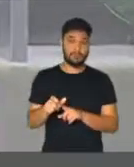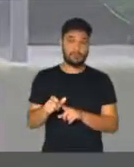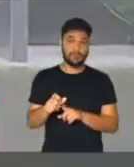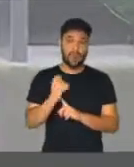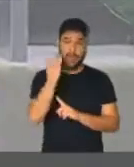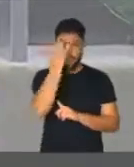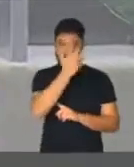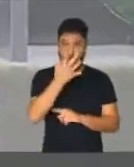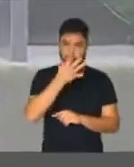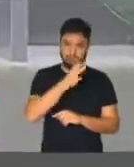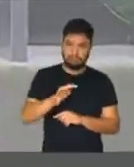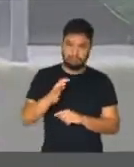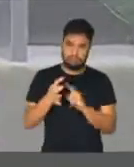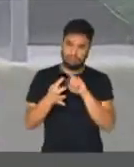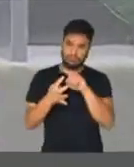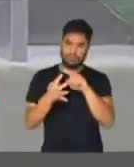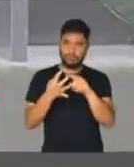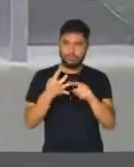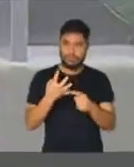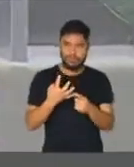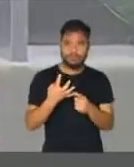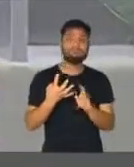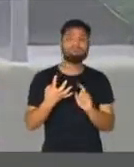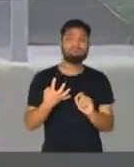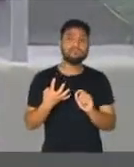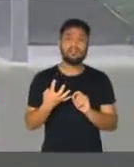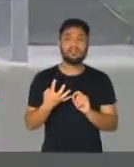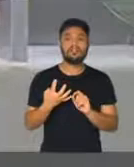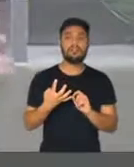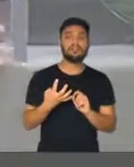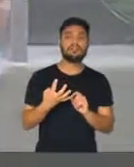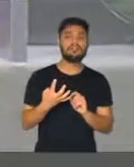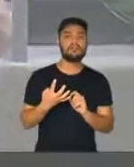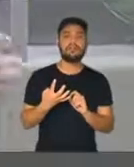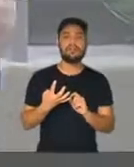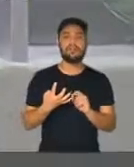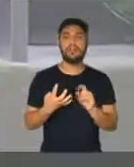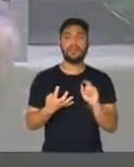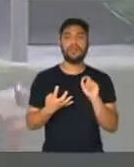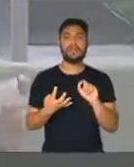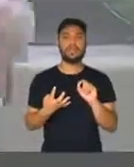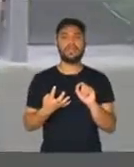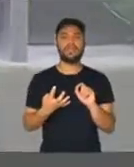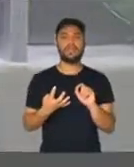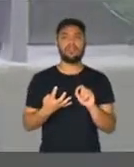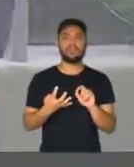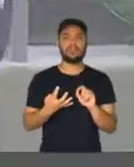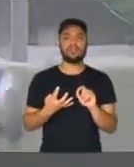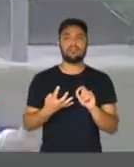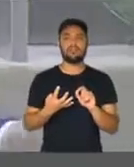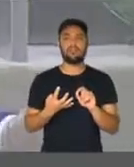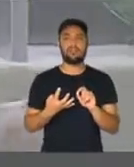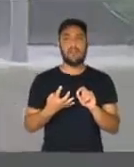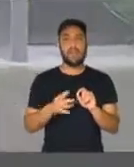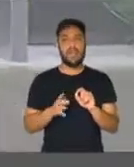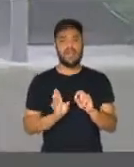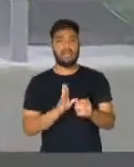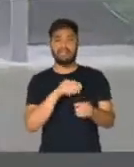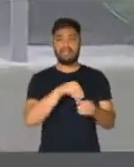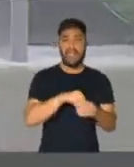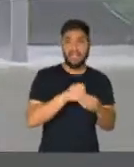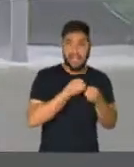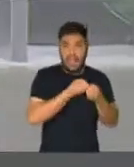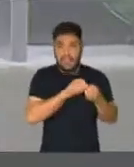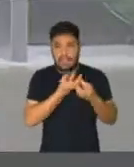prefeito Fernando Haddad foi uma denúncia puramente baseada numa delação